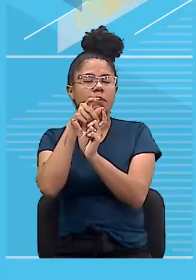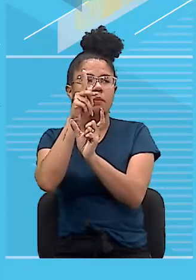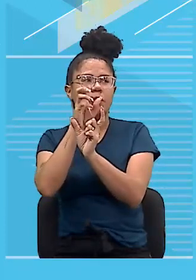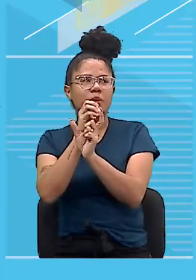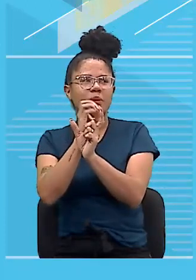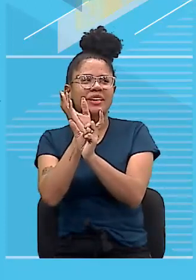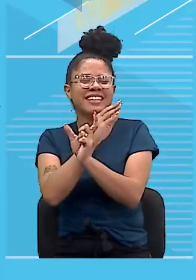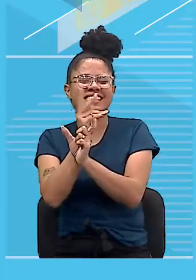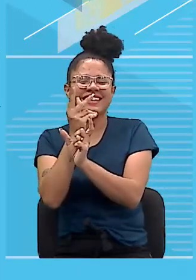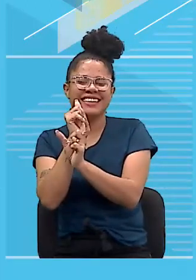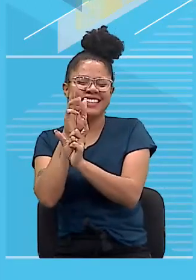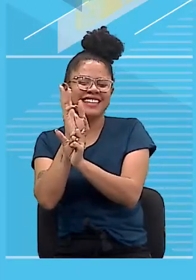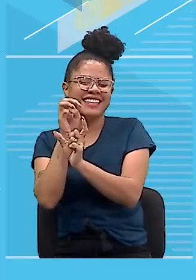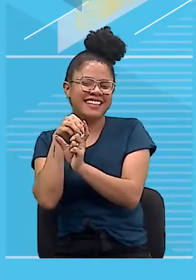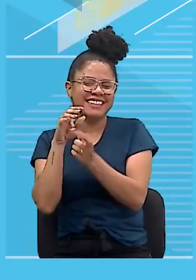pesquisar